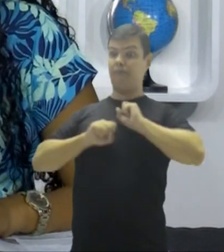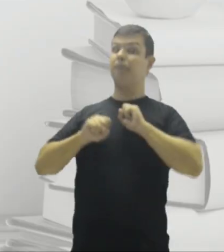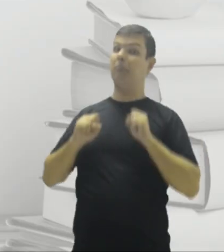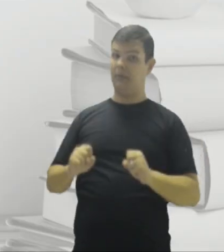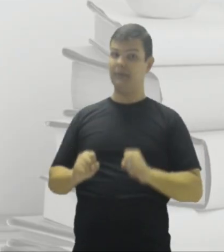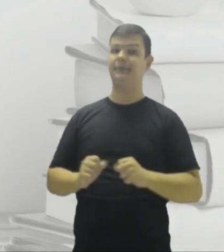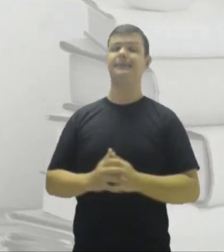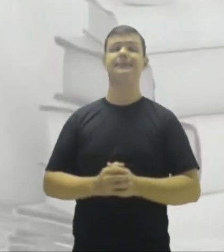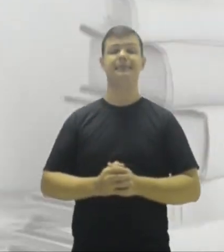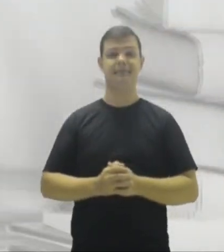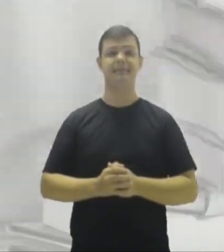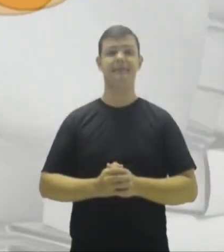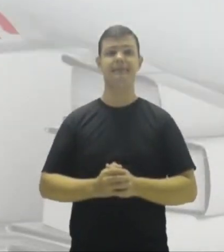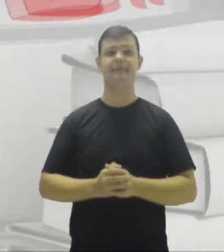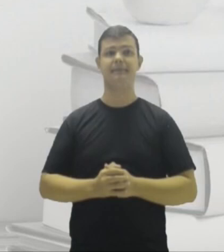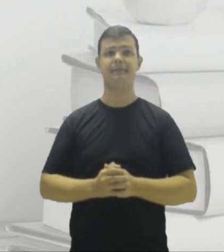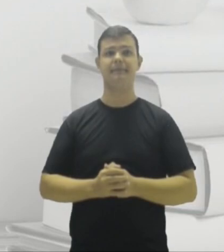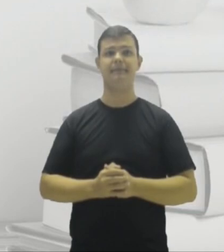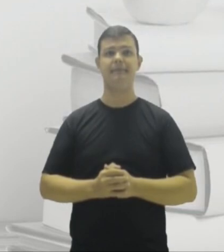lá.